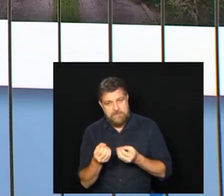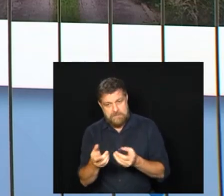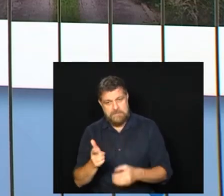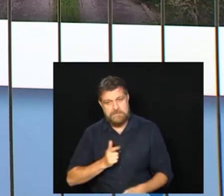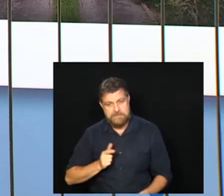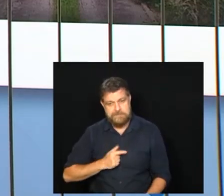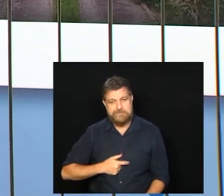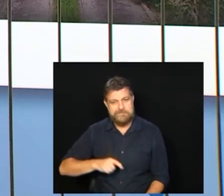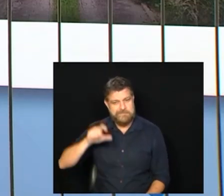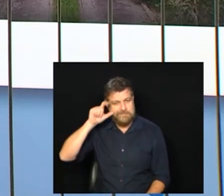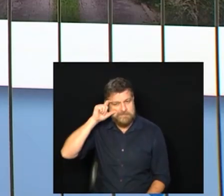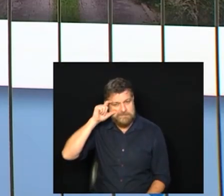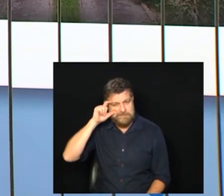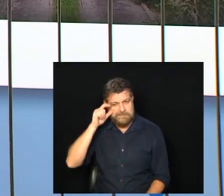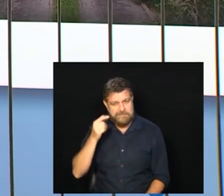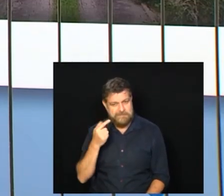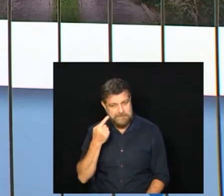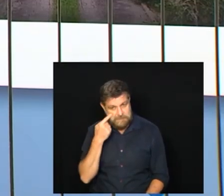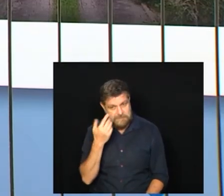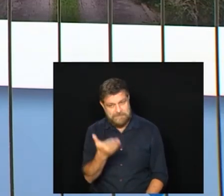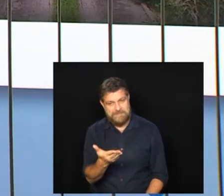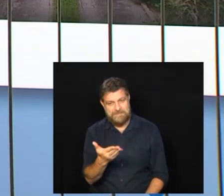são de Michel Amorim.